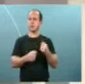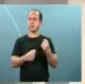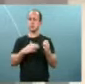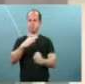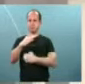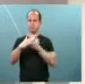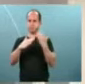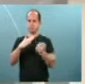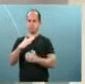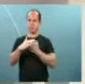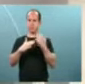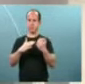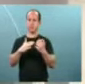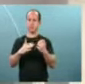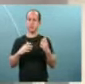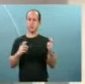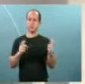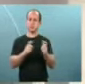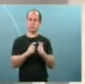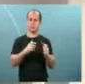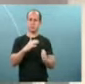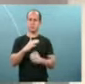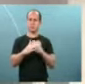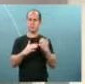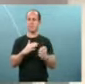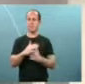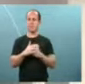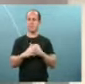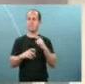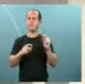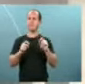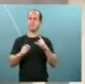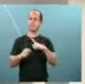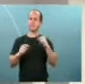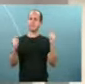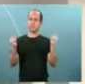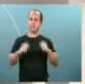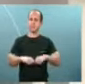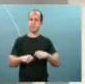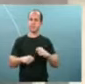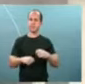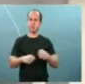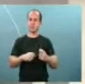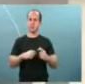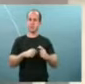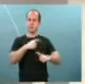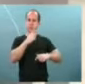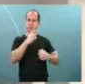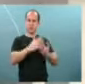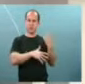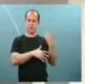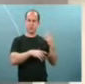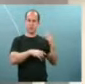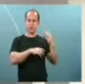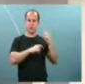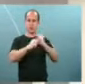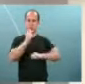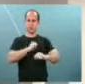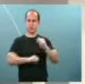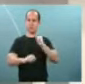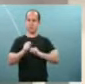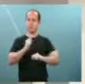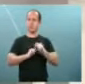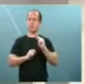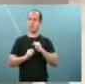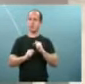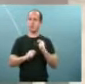fornecedores, né, com esses pequenos fornecedores que têm a necessidade de gerar economia da sua subsistência.